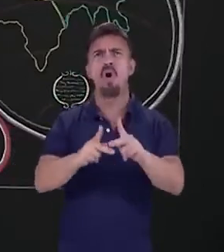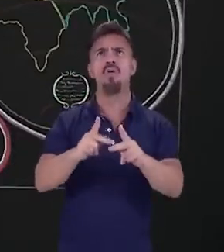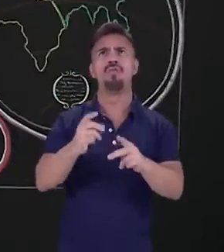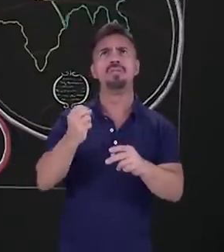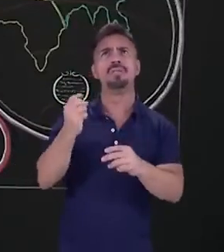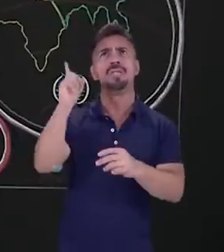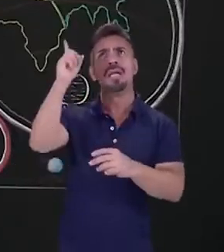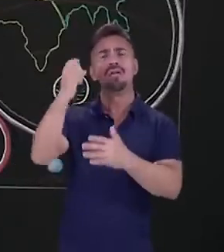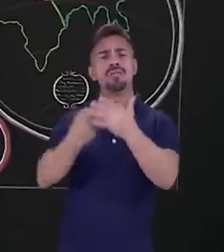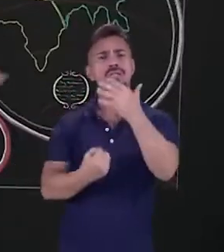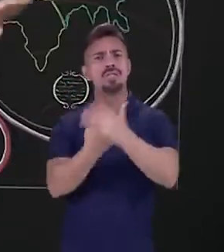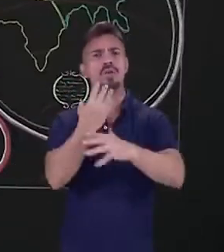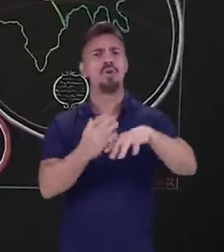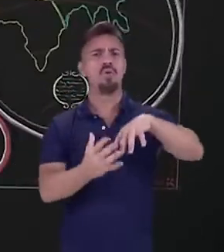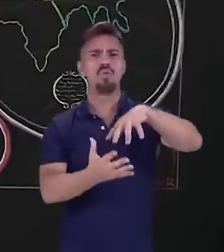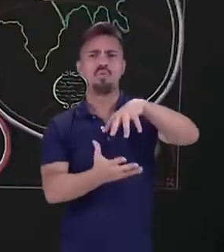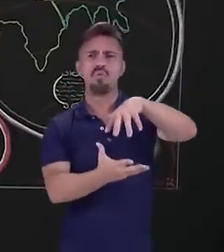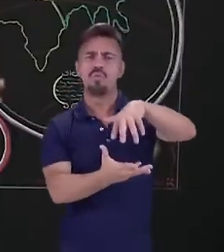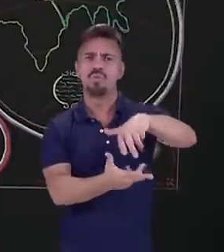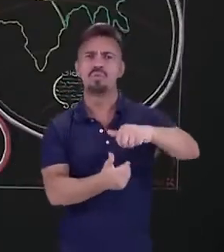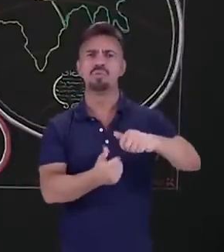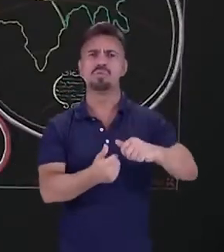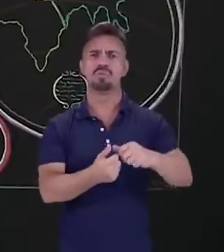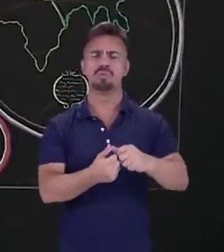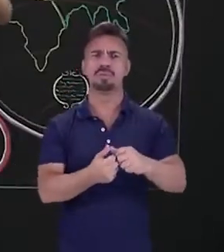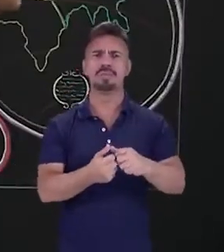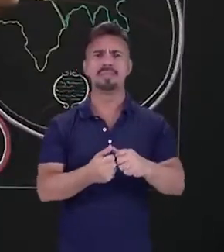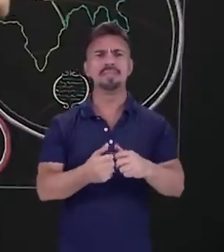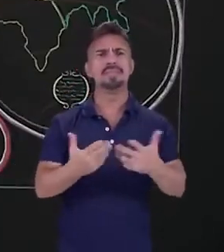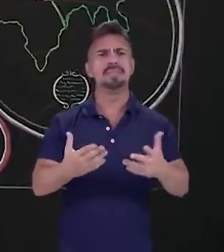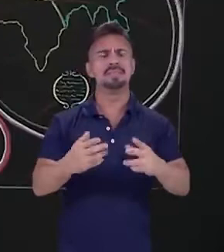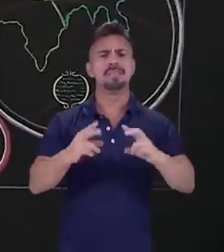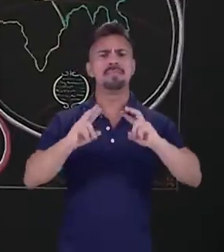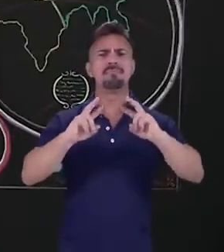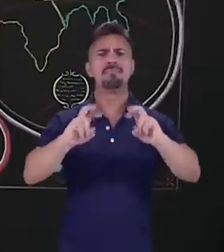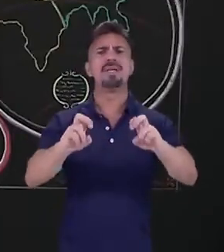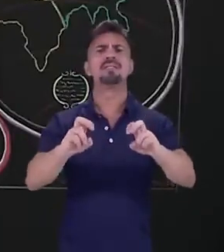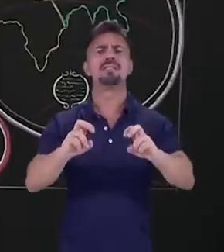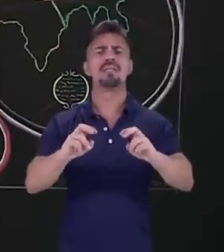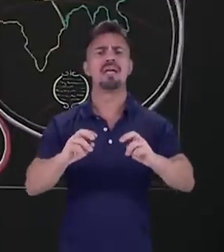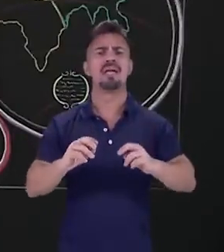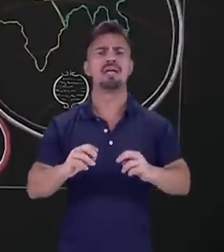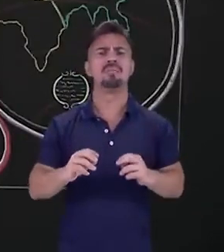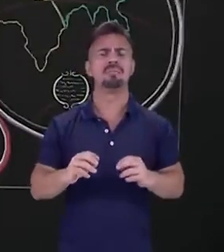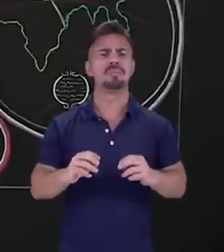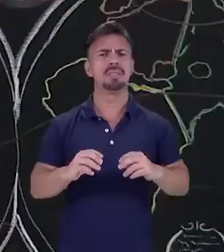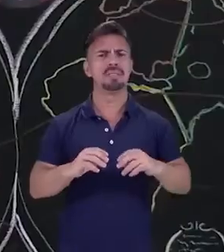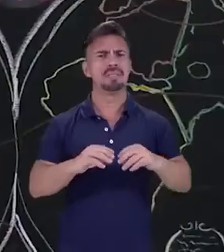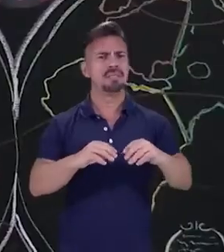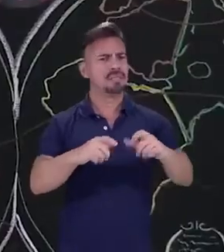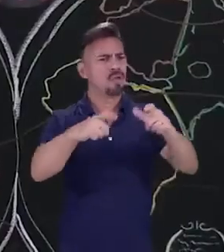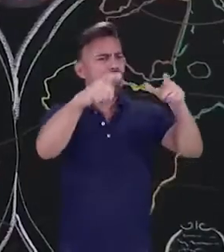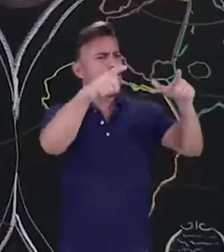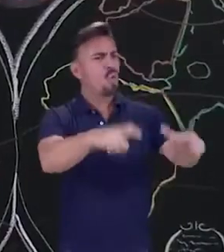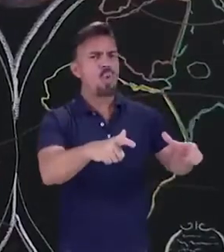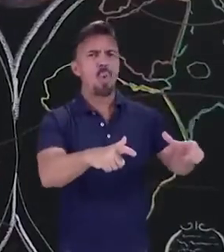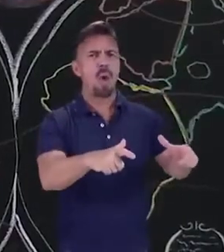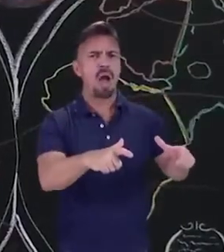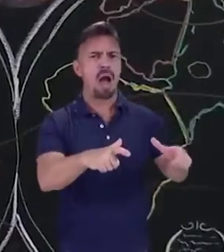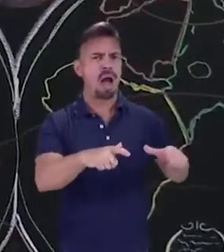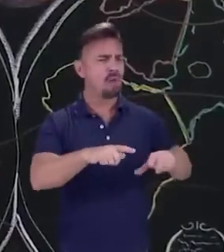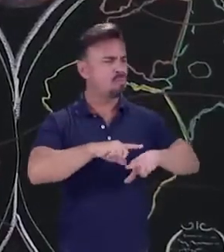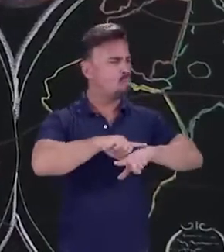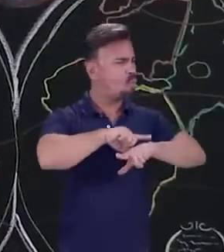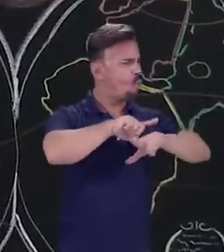criado o homem e o mundo daquela forma, e de repente se percebe toda uma terra que não estava no